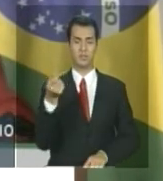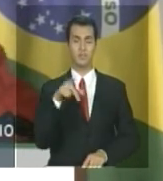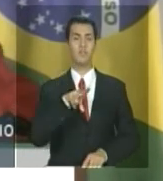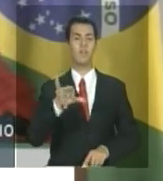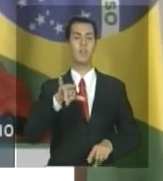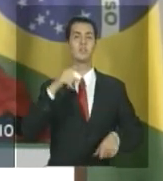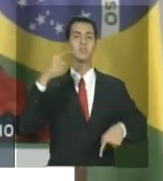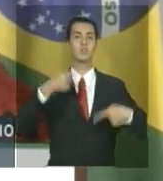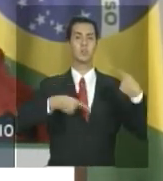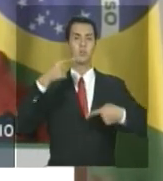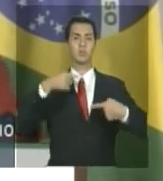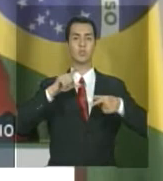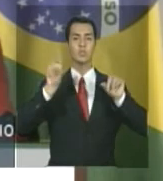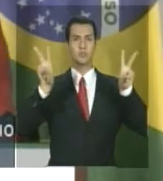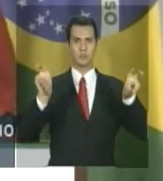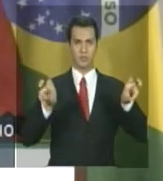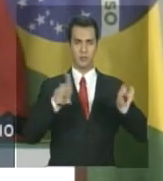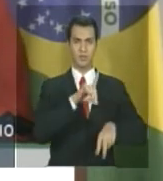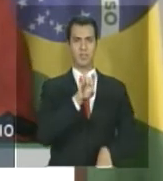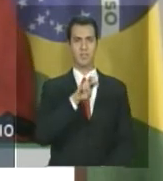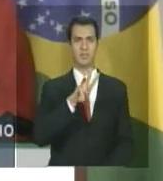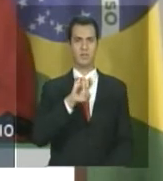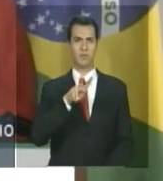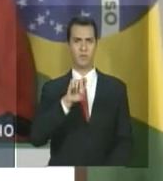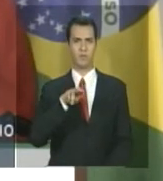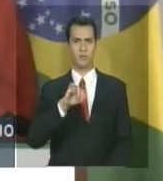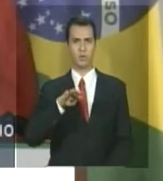desenvolvimento sustentável, pretende